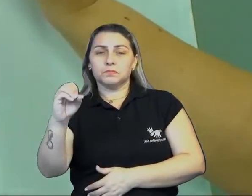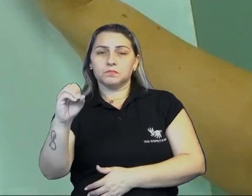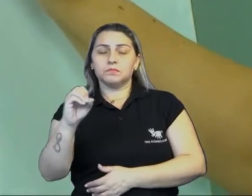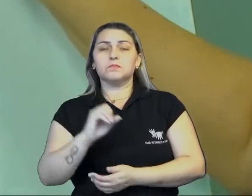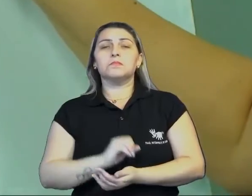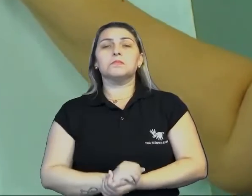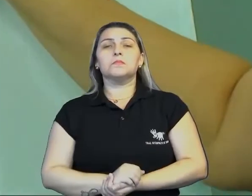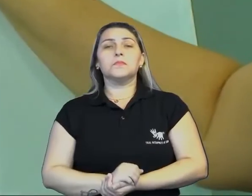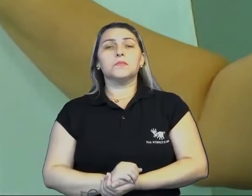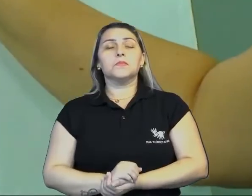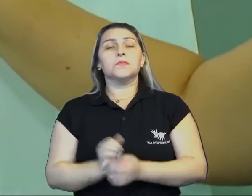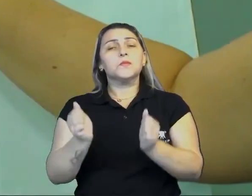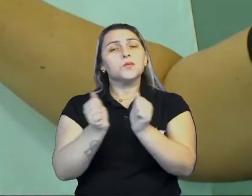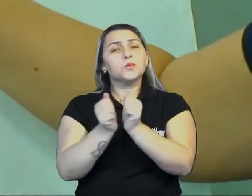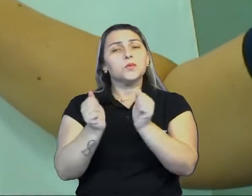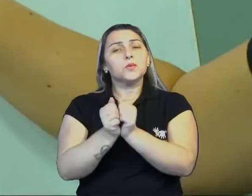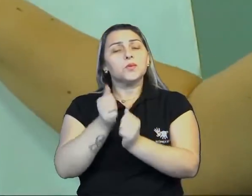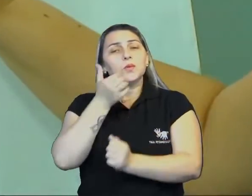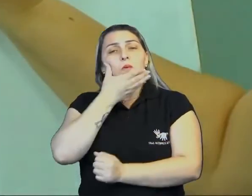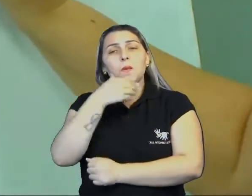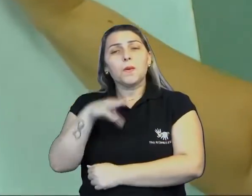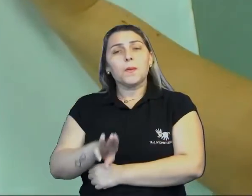com menininho.